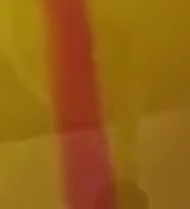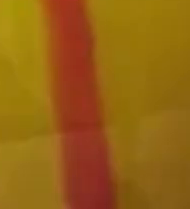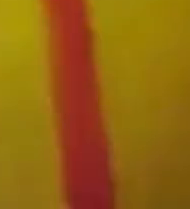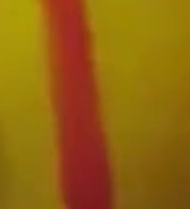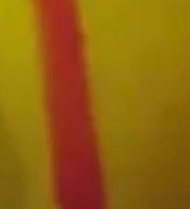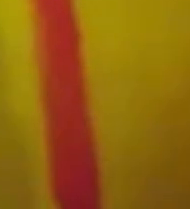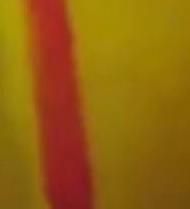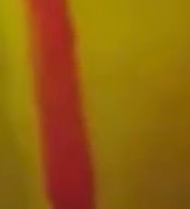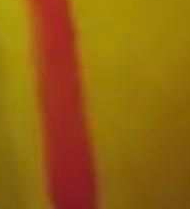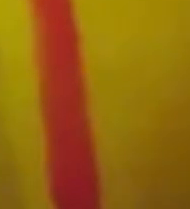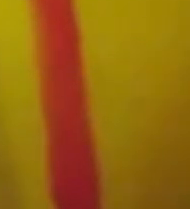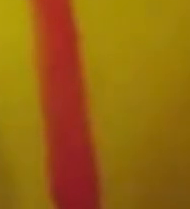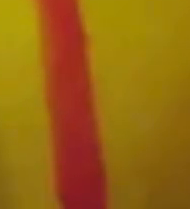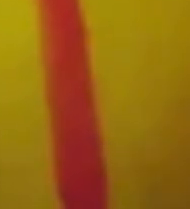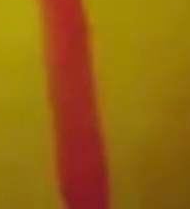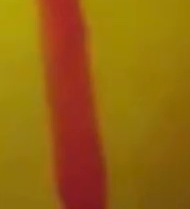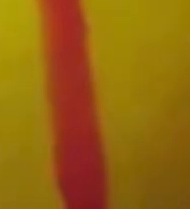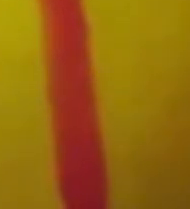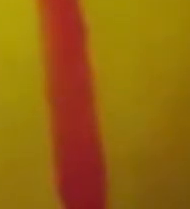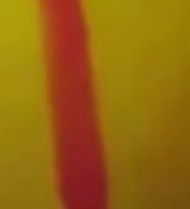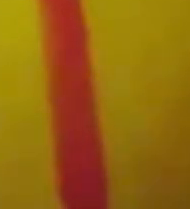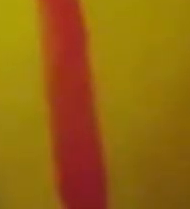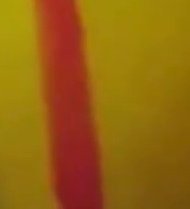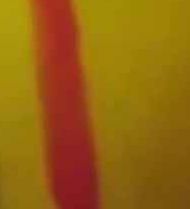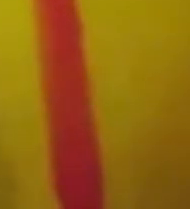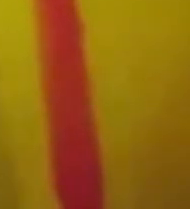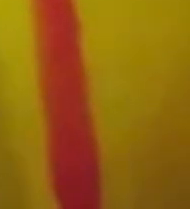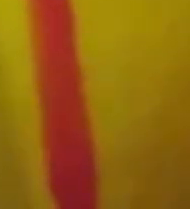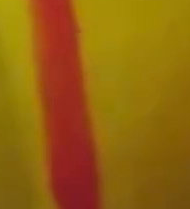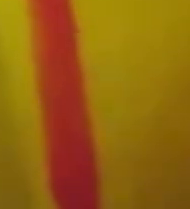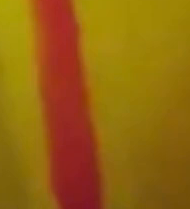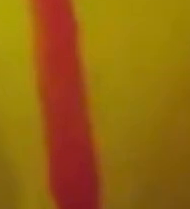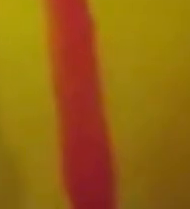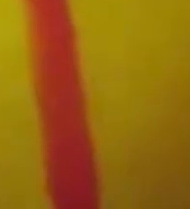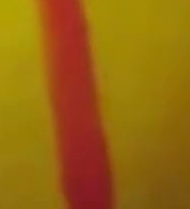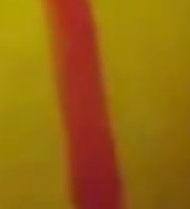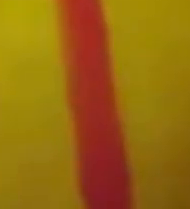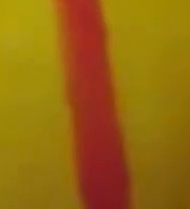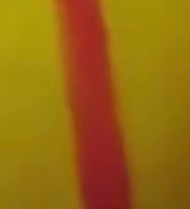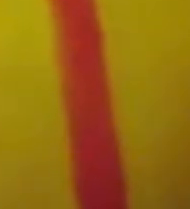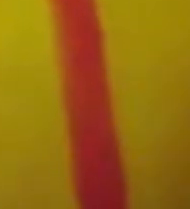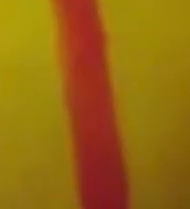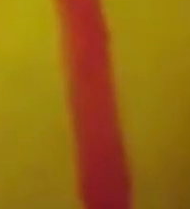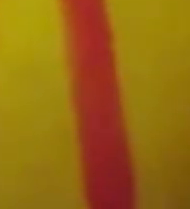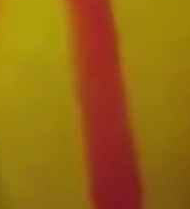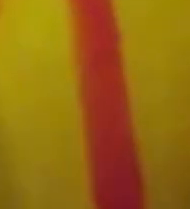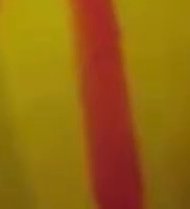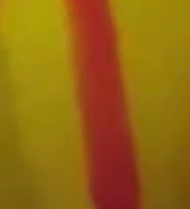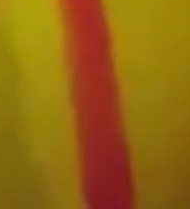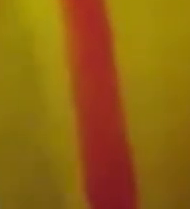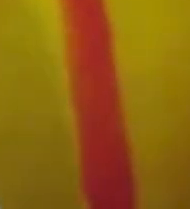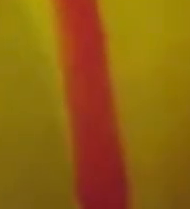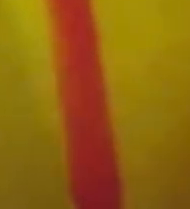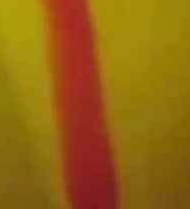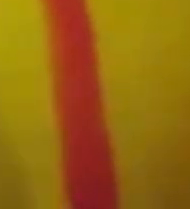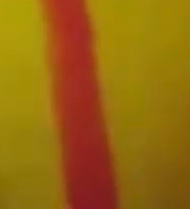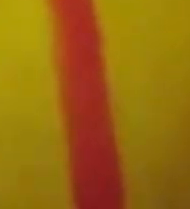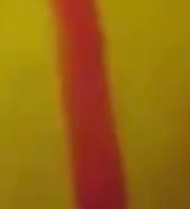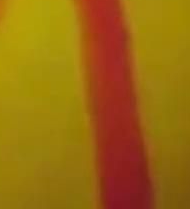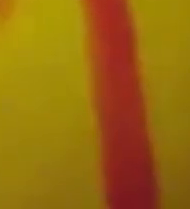verdade, eu conheci o grupo de oração através de amigos jornalistas lá no Rio de